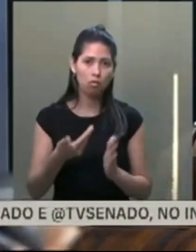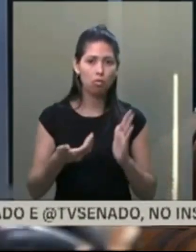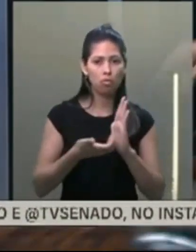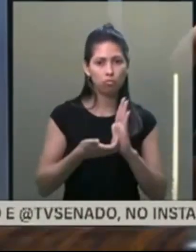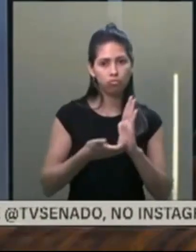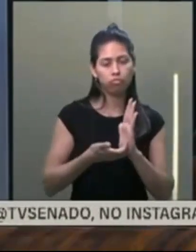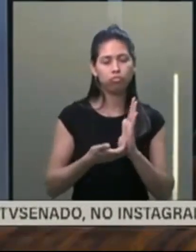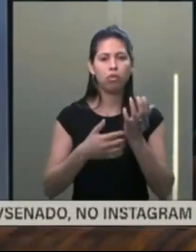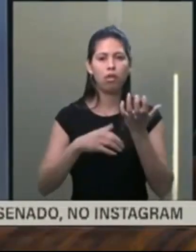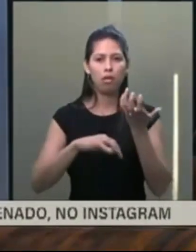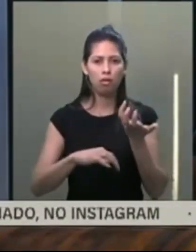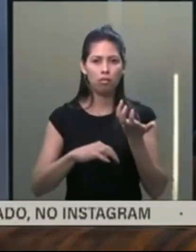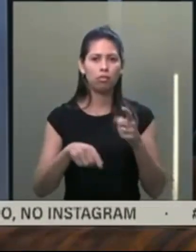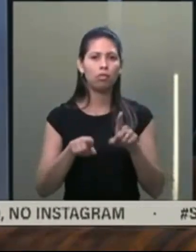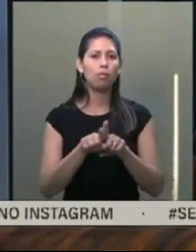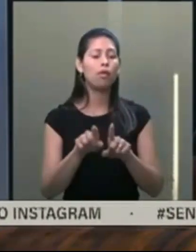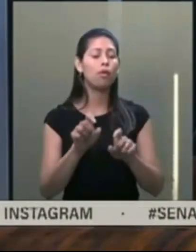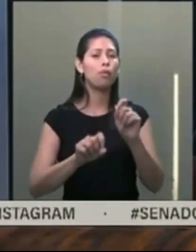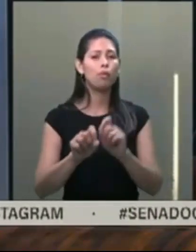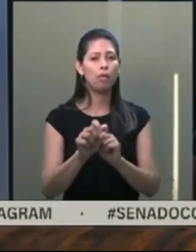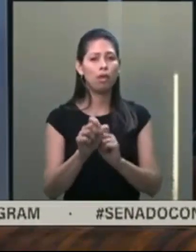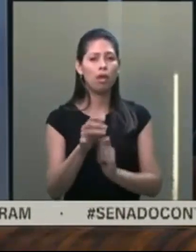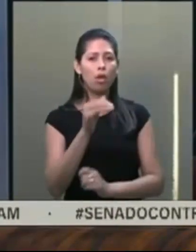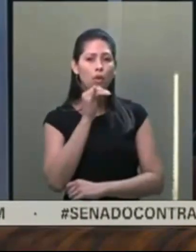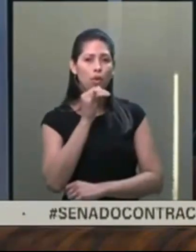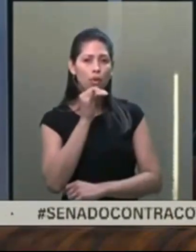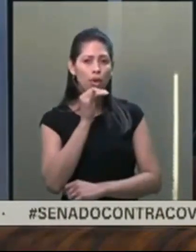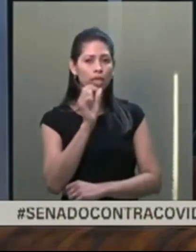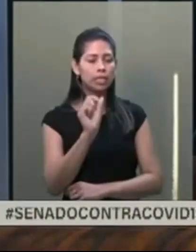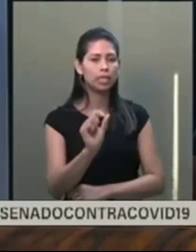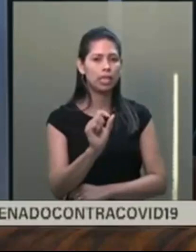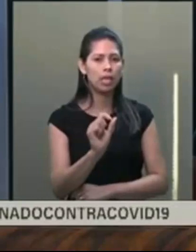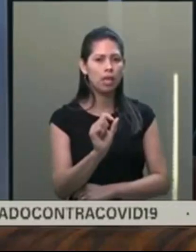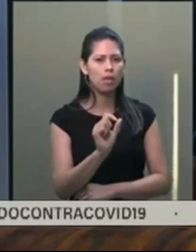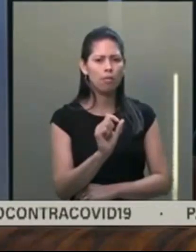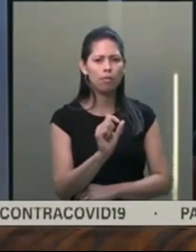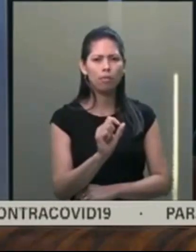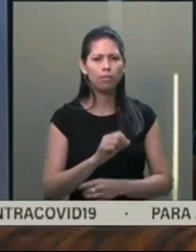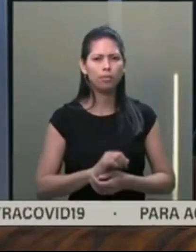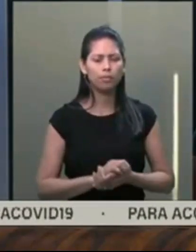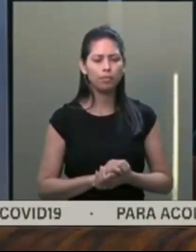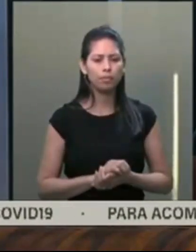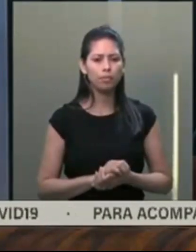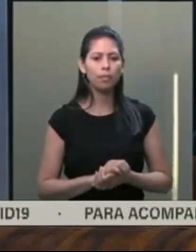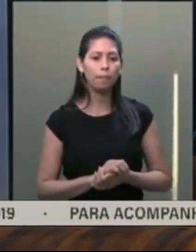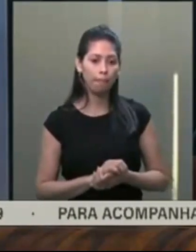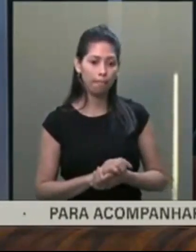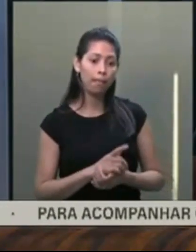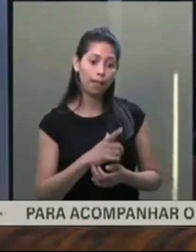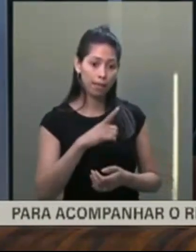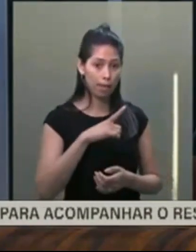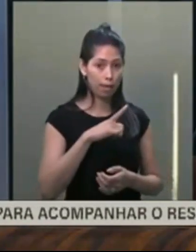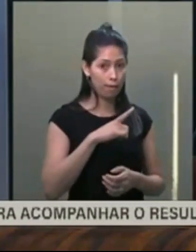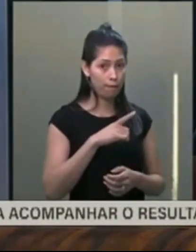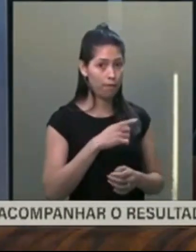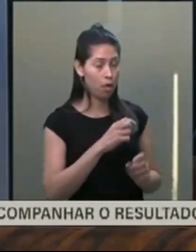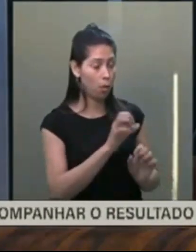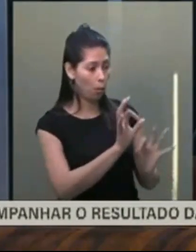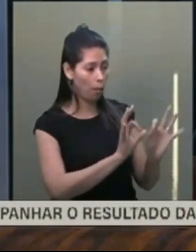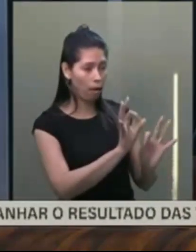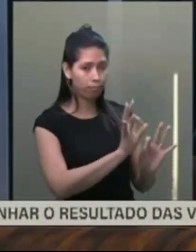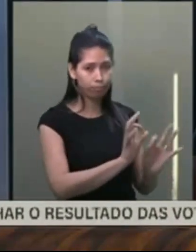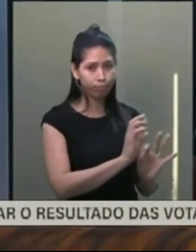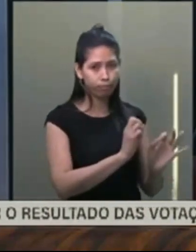Tribunal Federal, como, por exemplo, as ações de Alexandre de Moraes